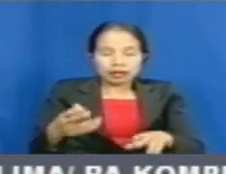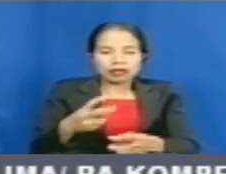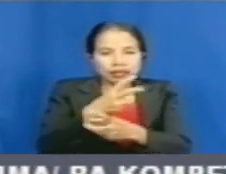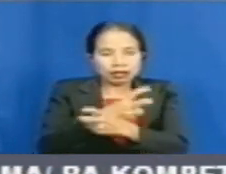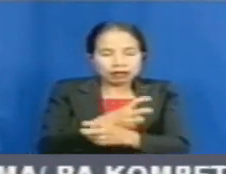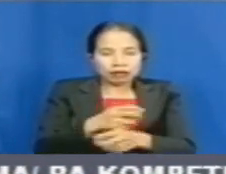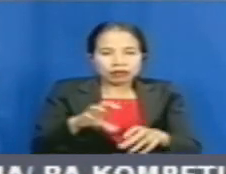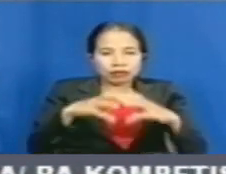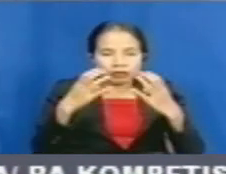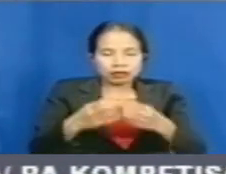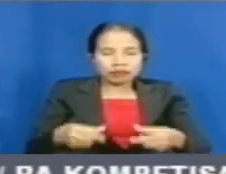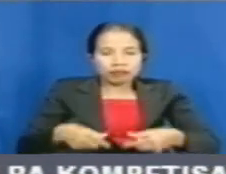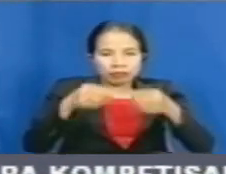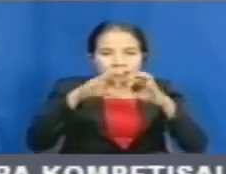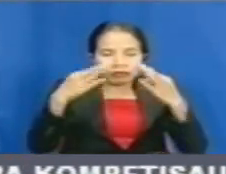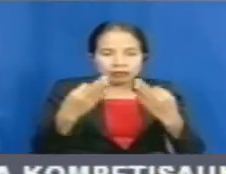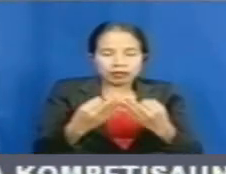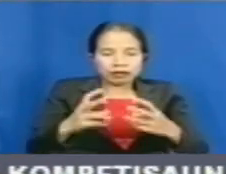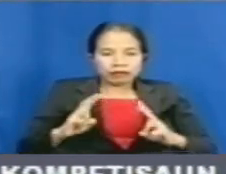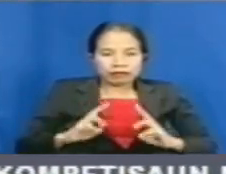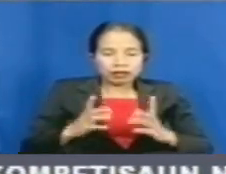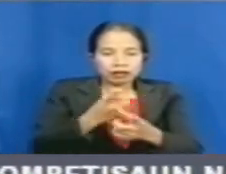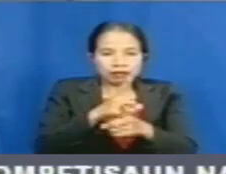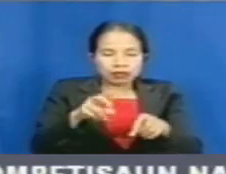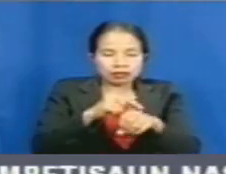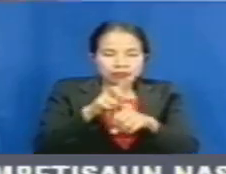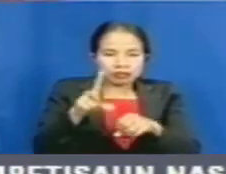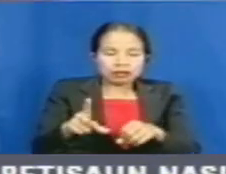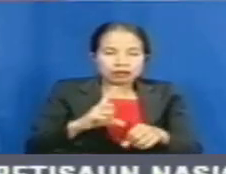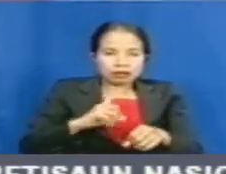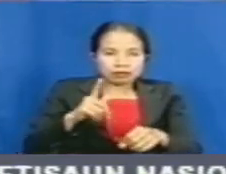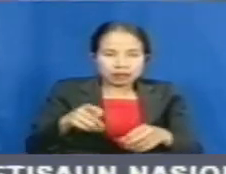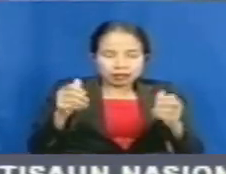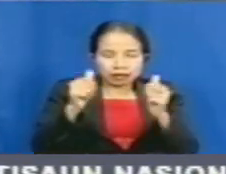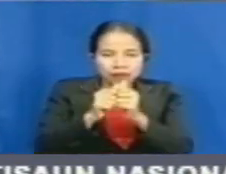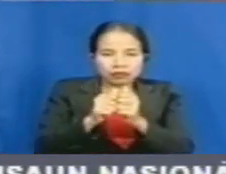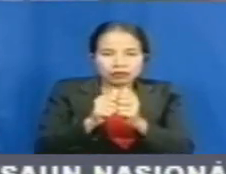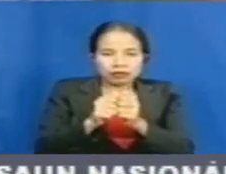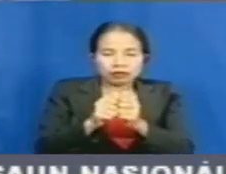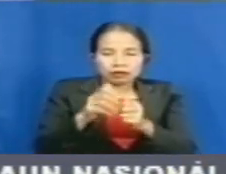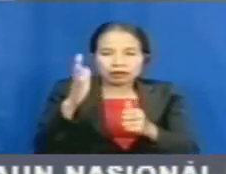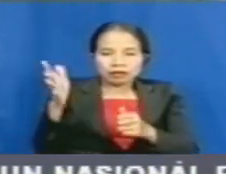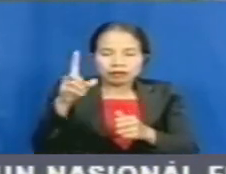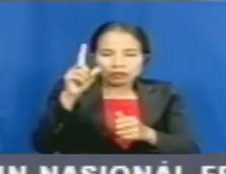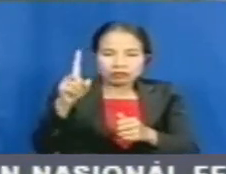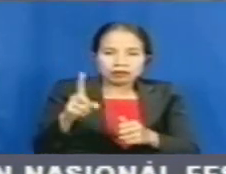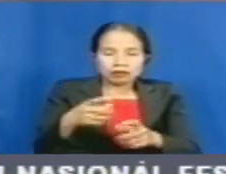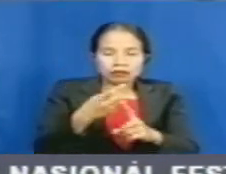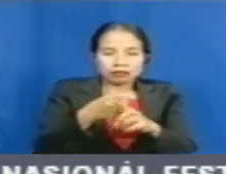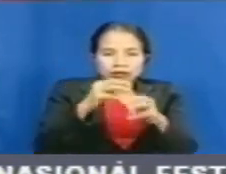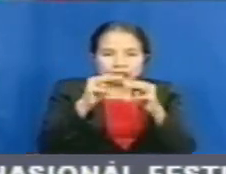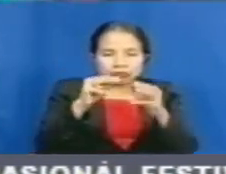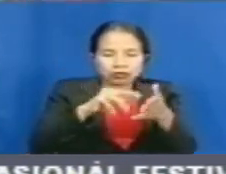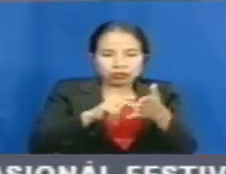comissão entrega ba família no Conselho Combatentes Libertação Nacional Lauten, né? Ramato que resto mortais lima no Rassanida, Rusi número,